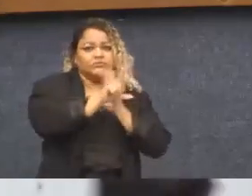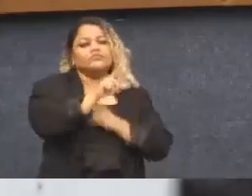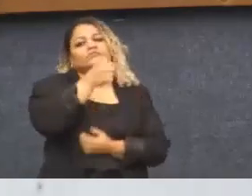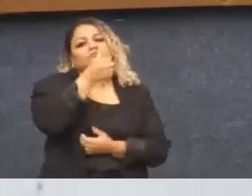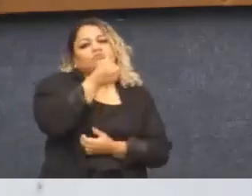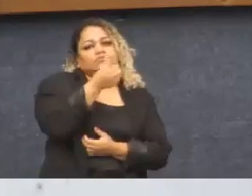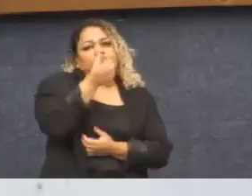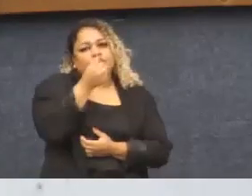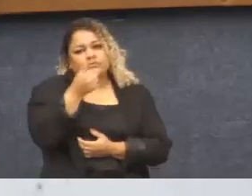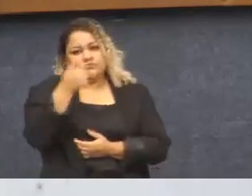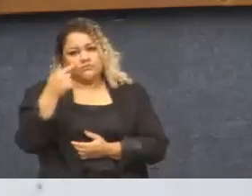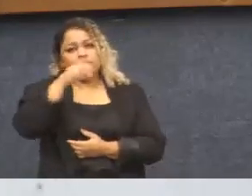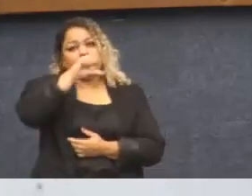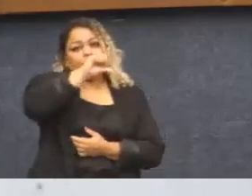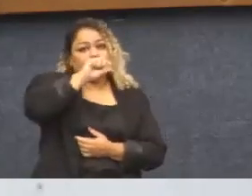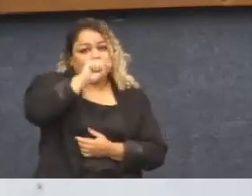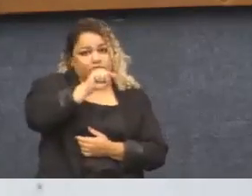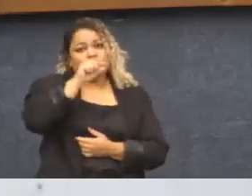7.863/99,